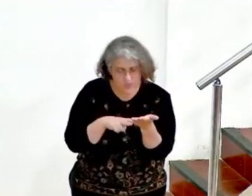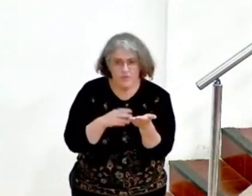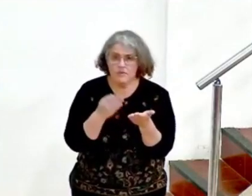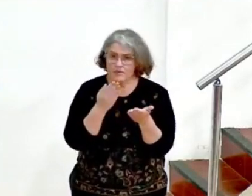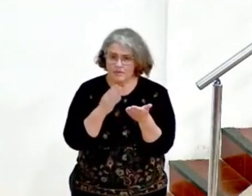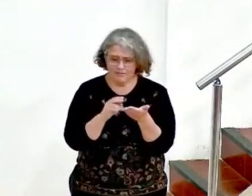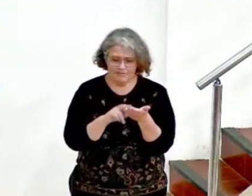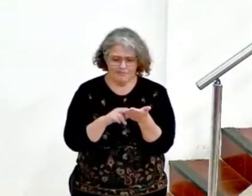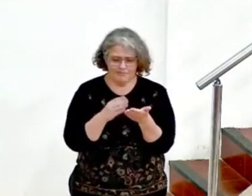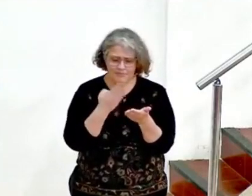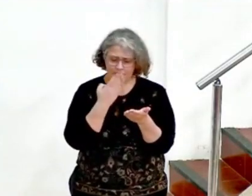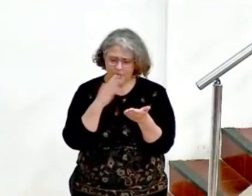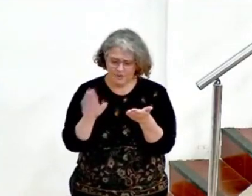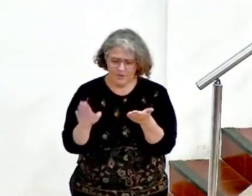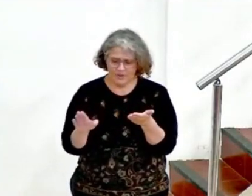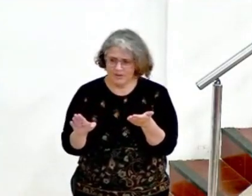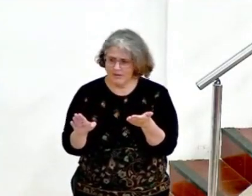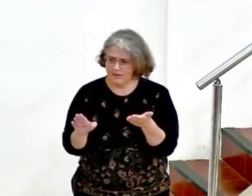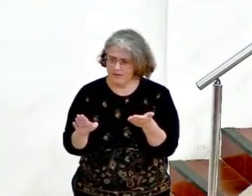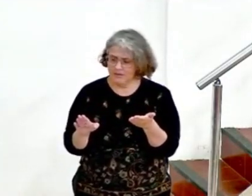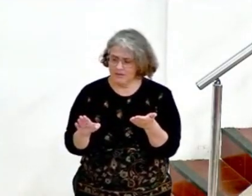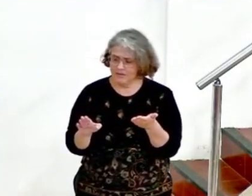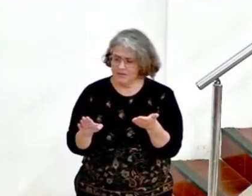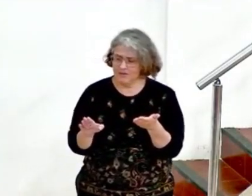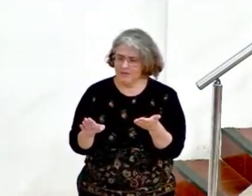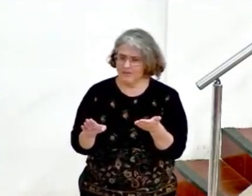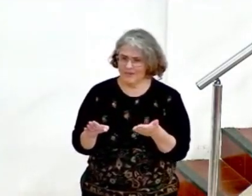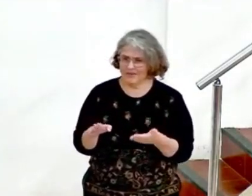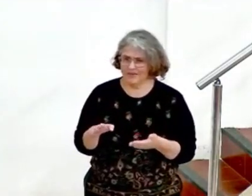cumpriu. Fato é que Abraão